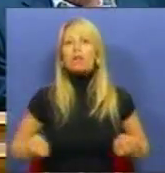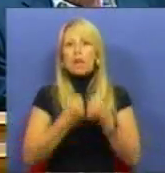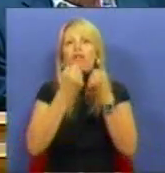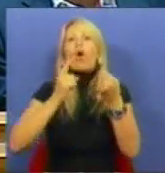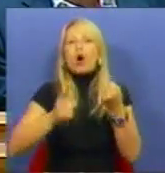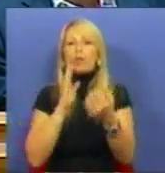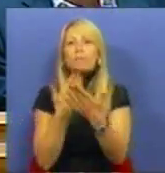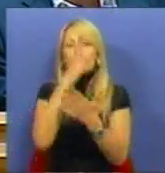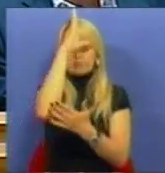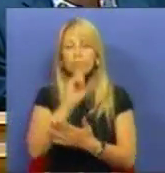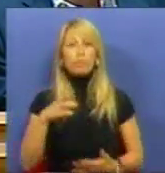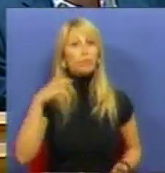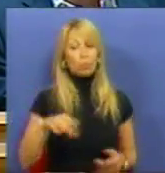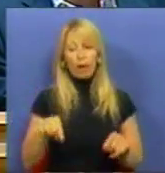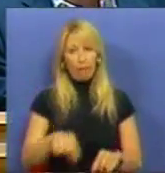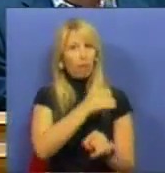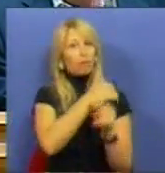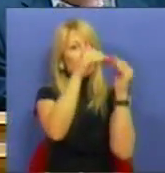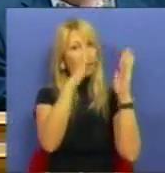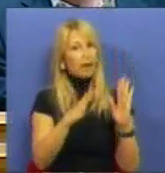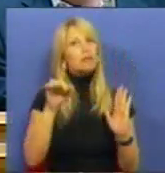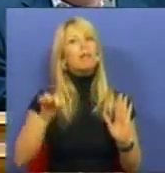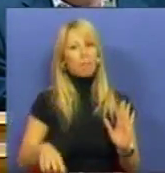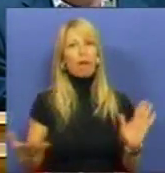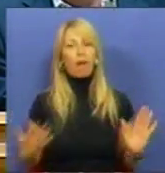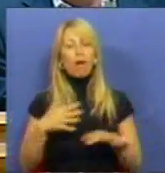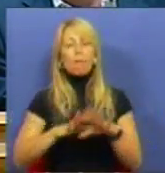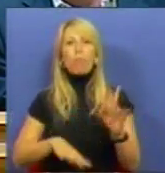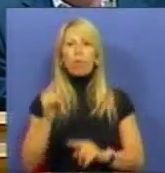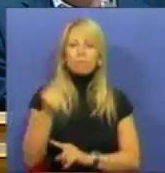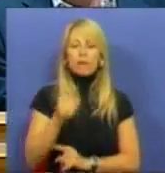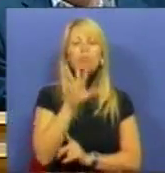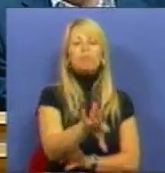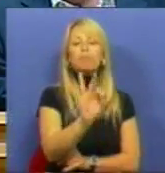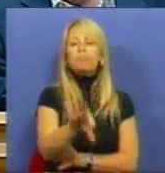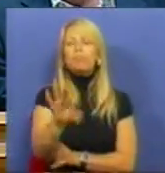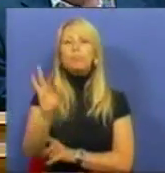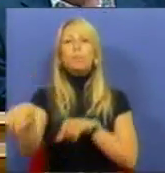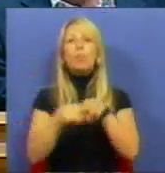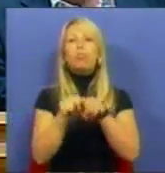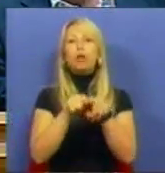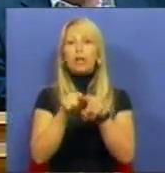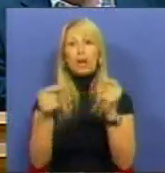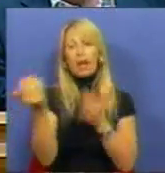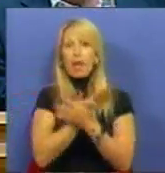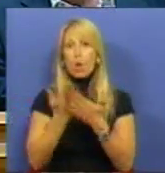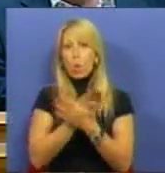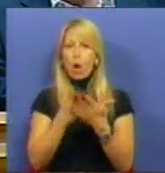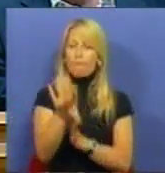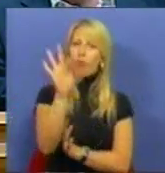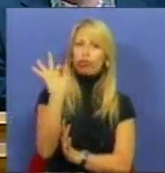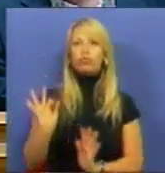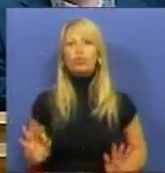Estado português e a esta Casa é o de escolher políticas, de fazer escolhas de política económica que